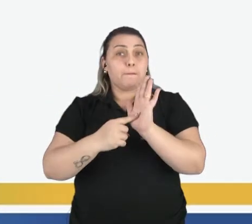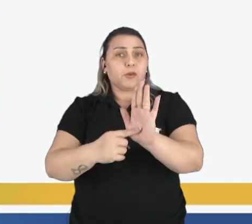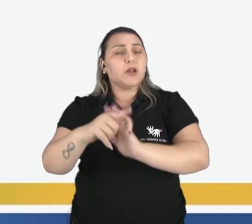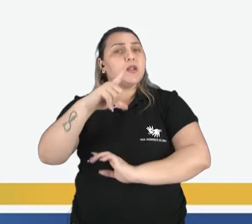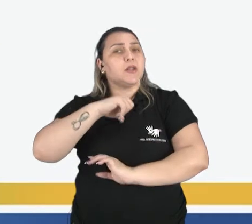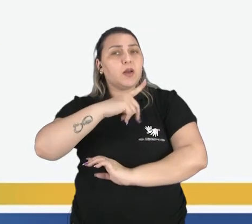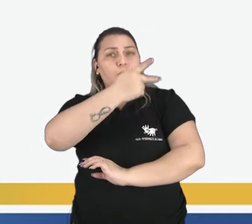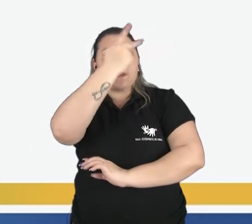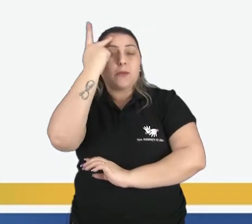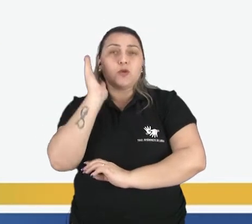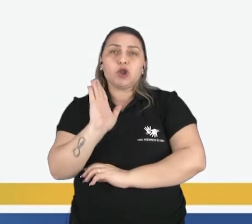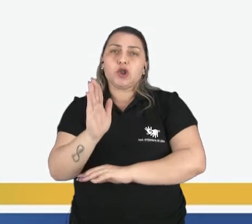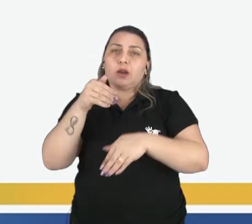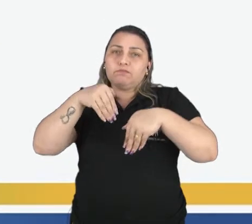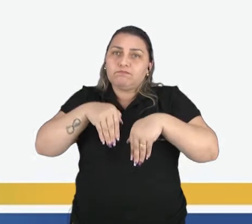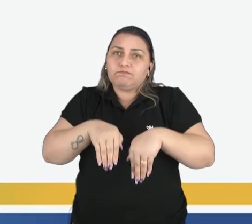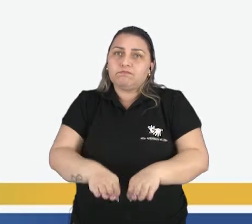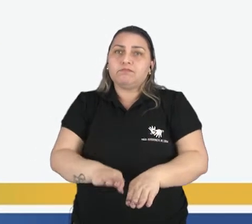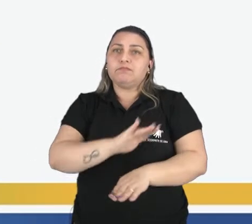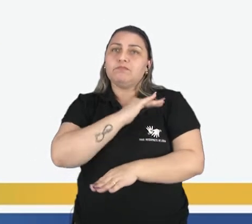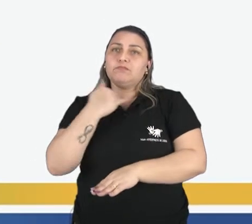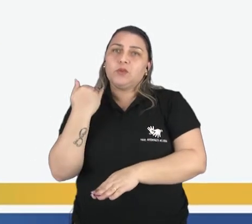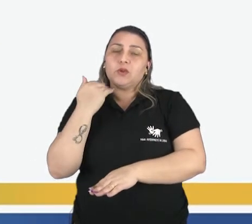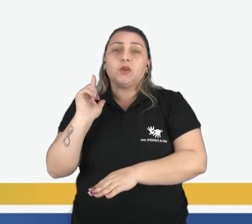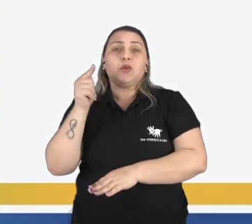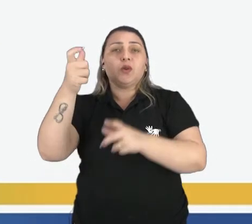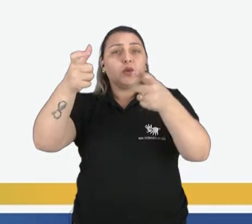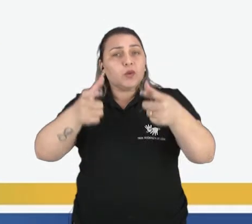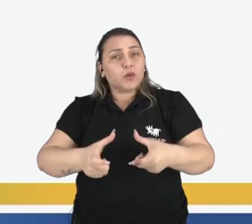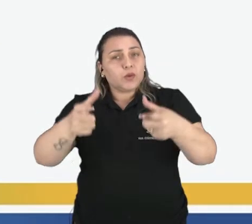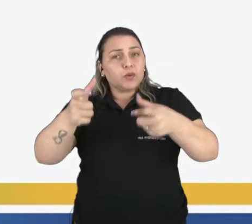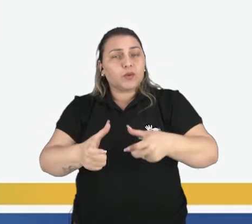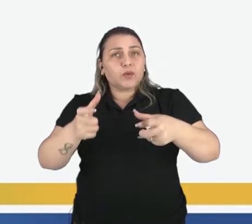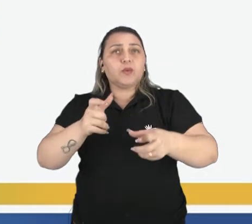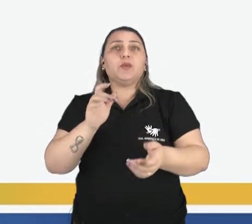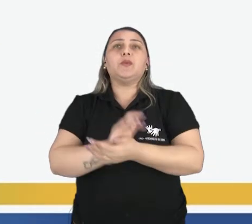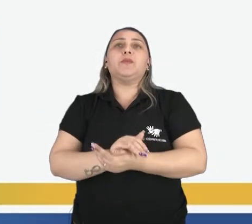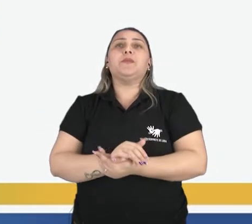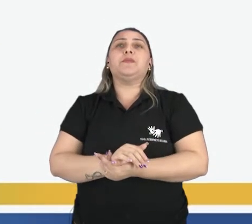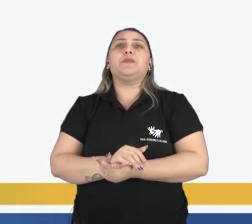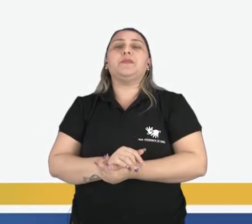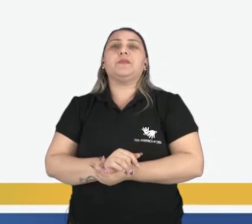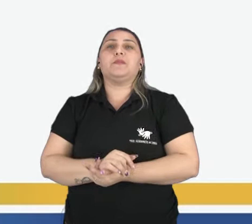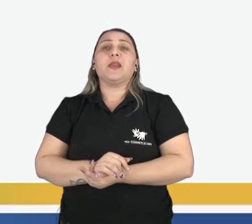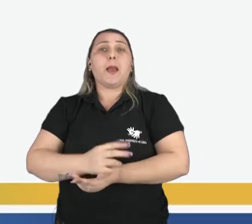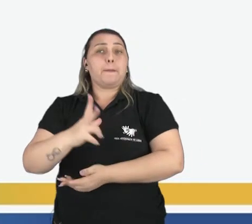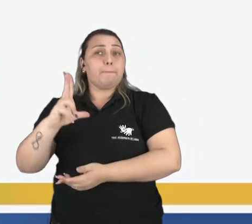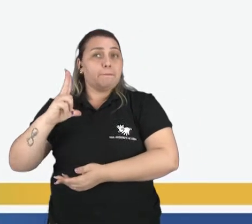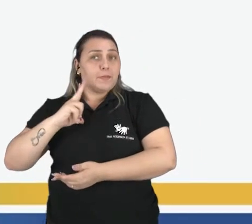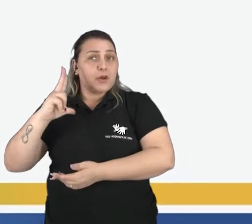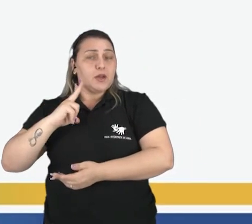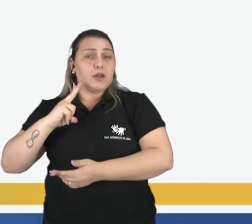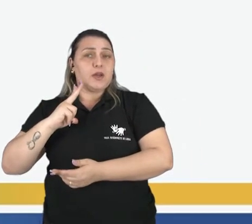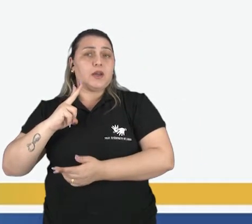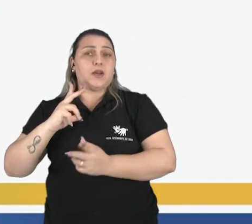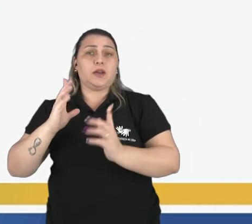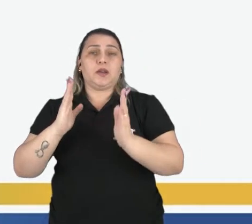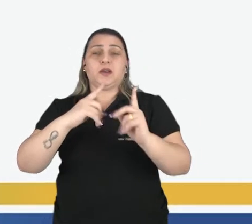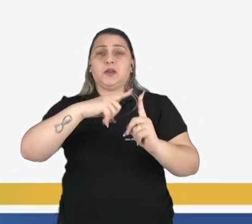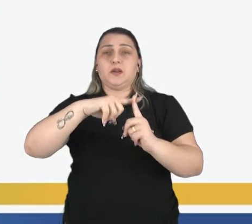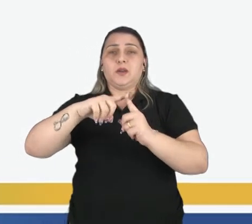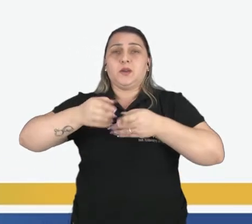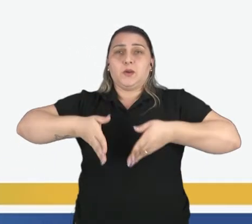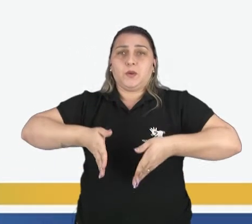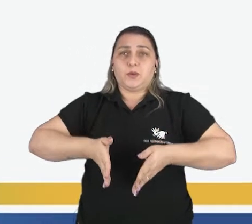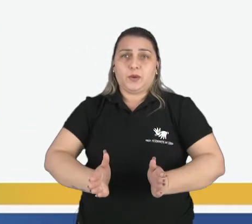que ali tem alguém que está enterrado. No outro lugar, e às vezes em cemitérios, inclusive particulares, você vai ter